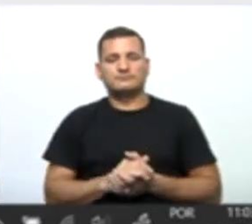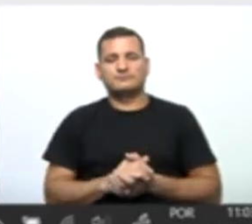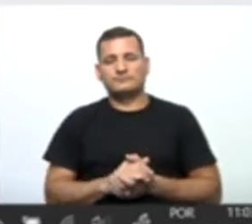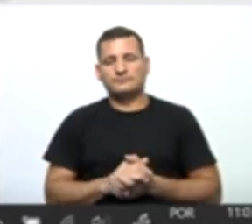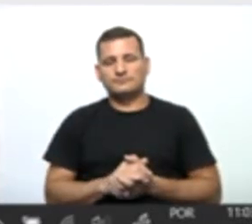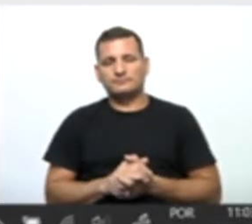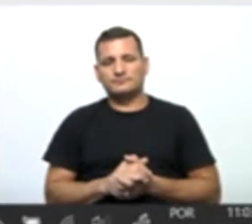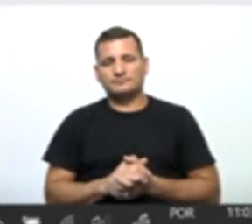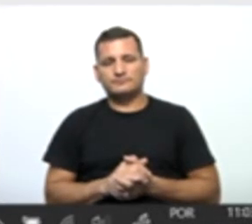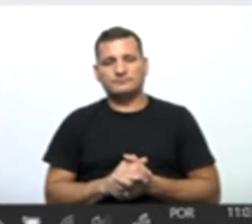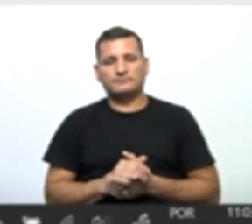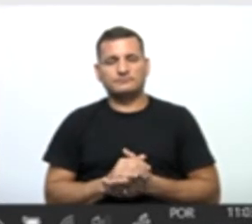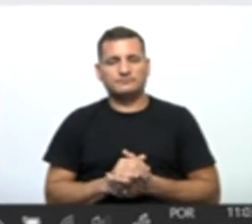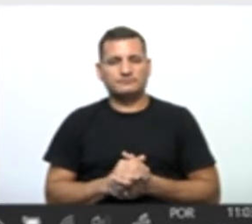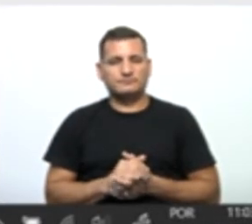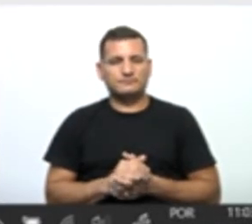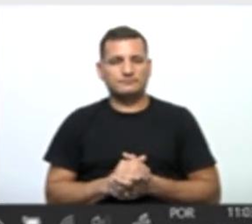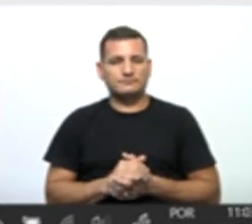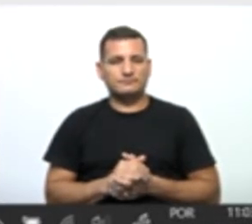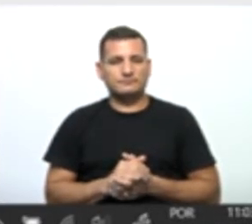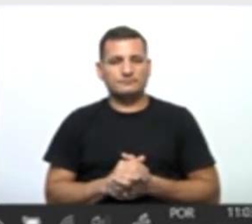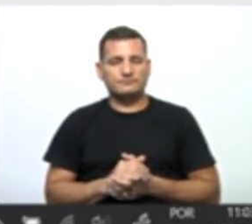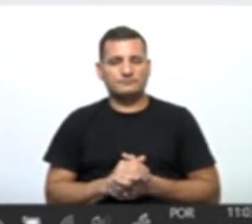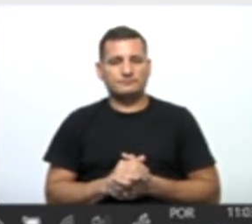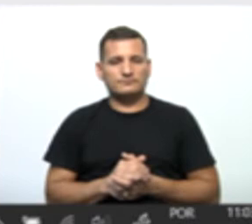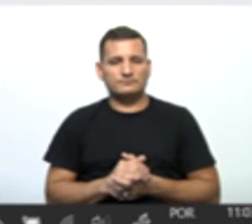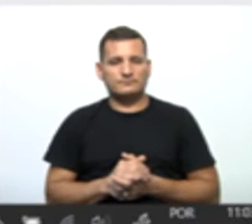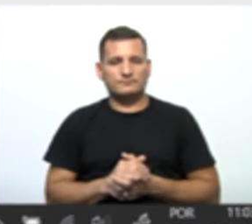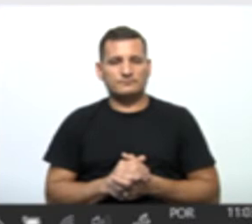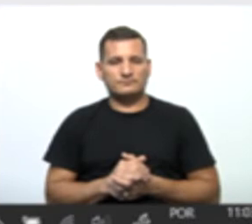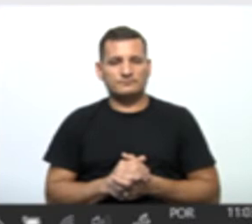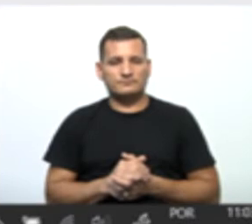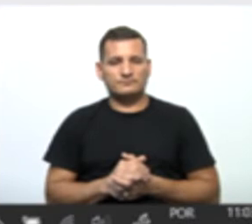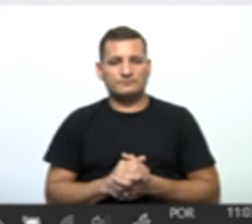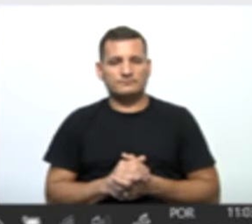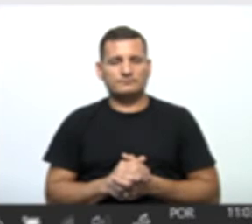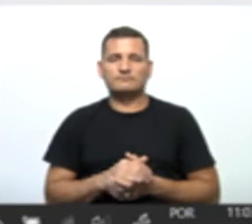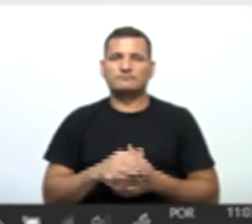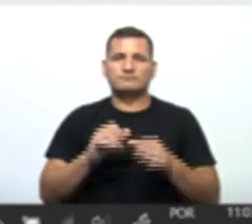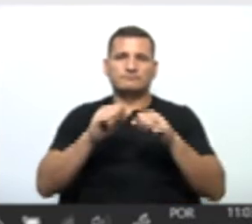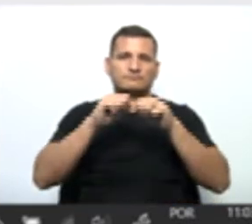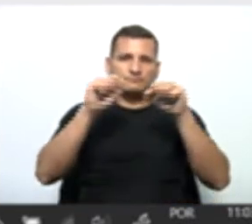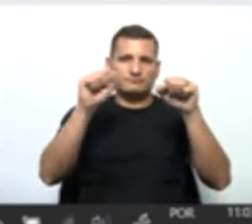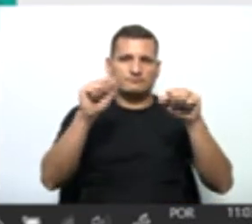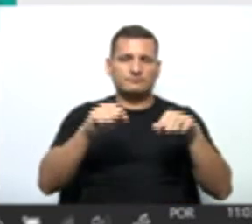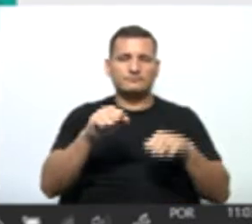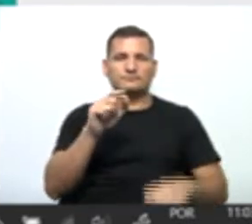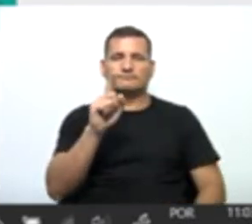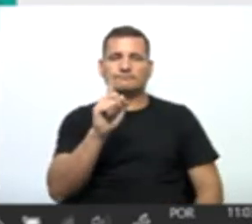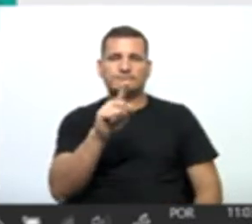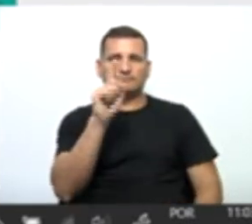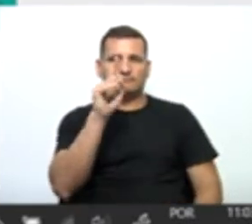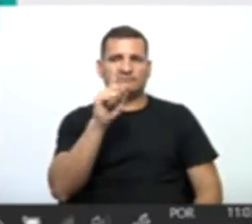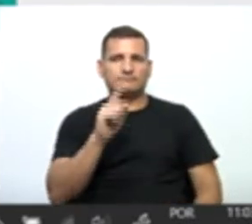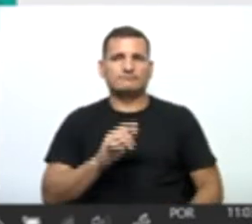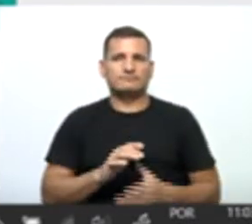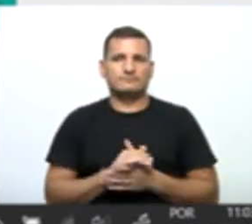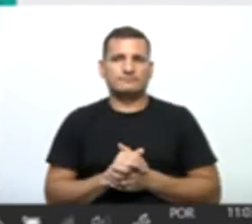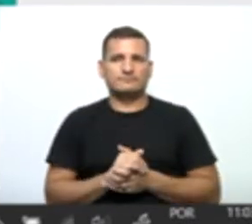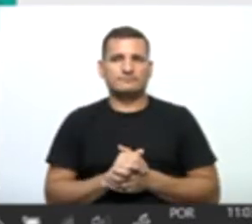ó. Ó, quando eu acesso sistemas, olha o que vai